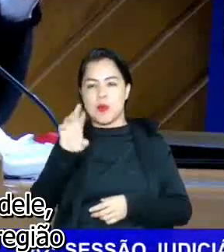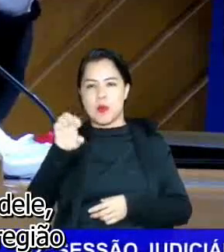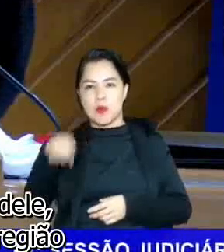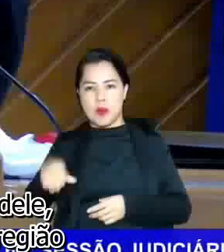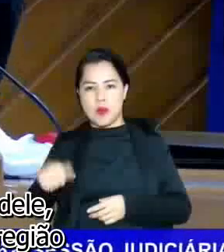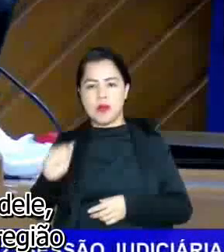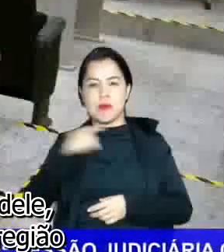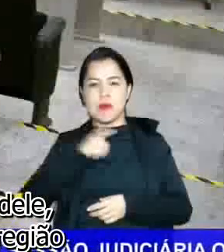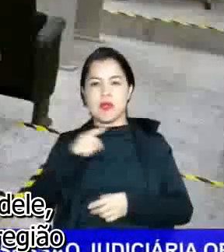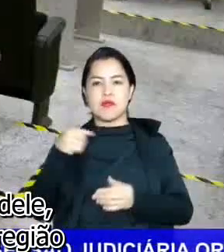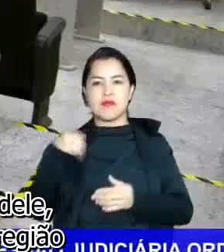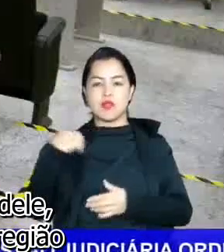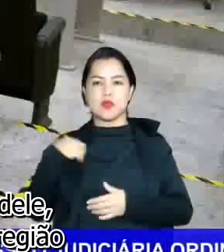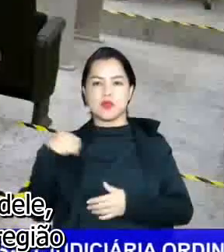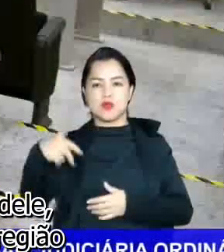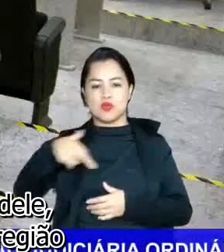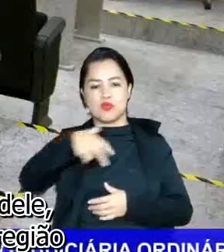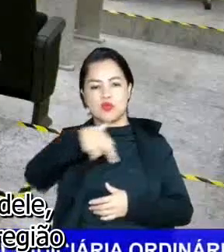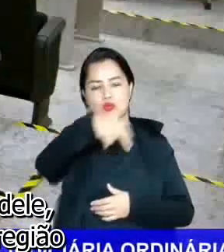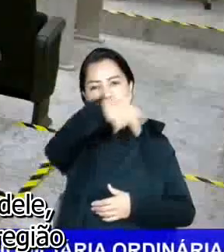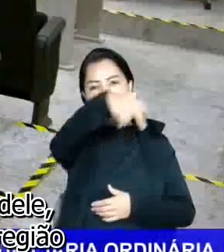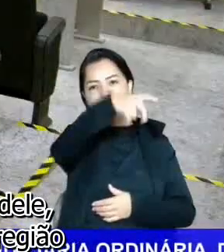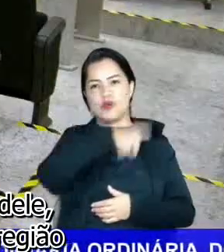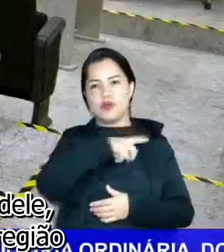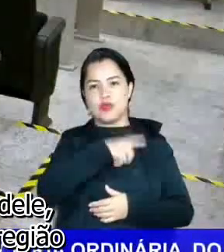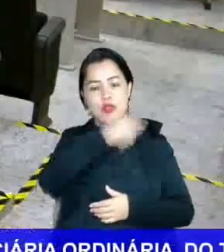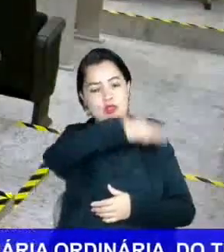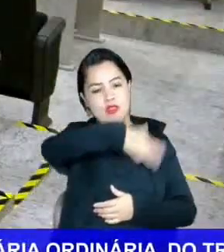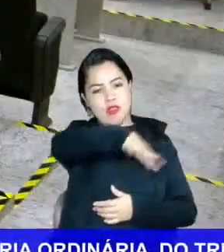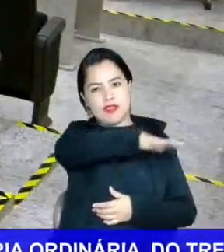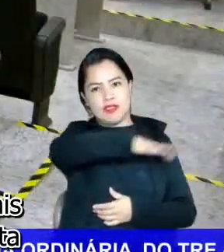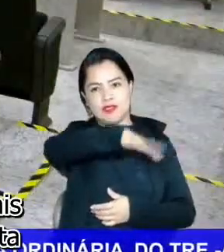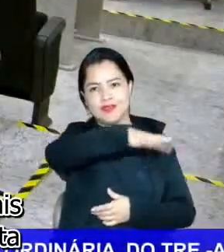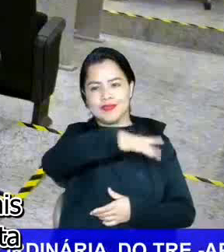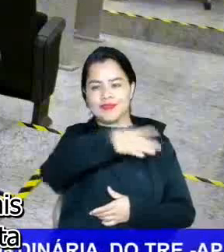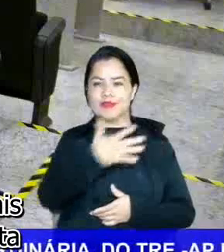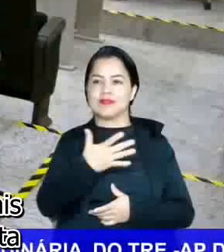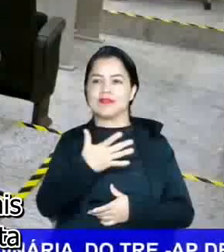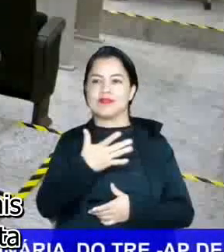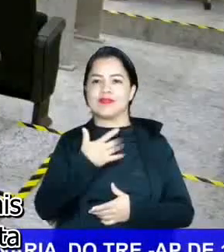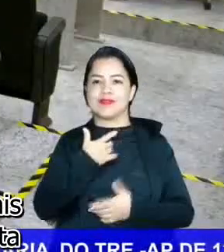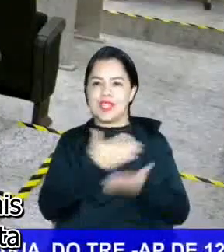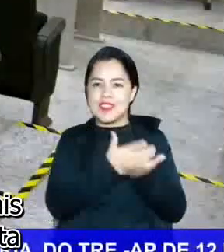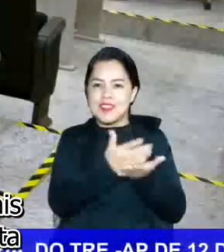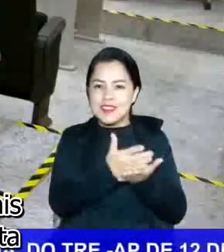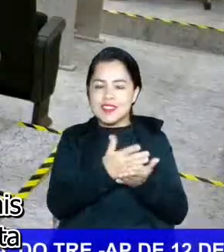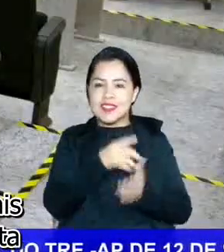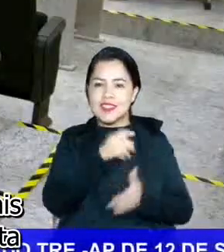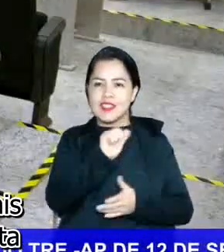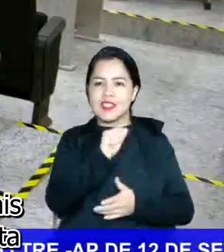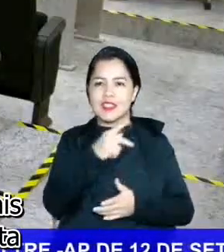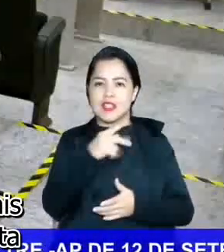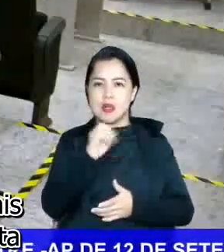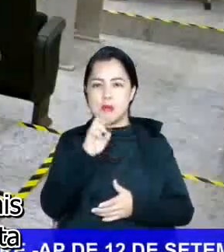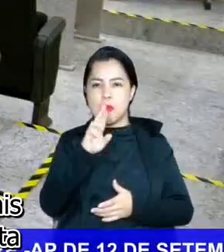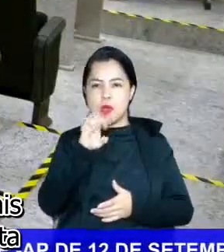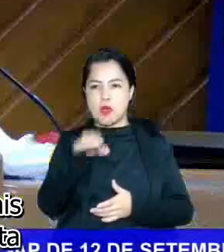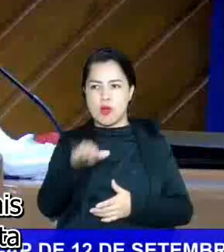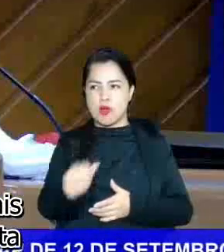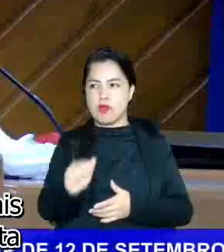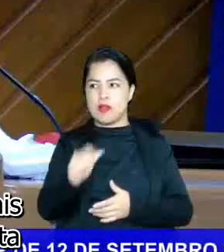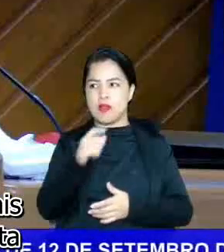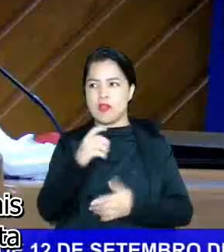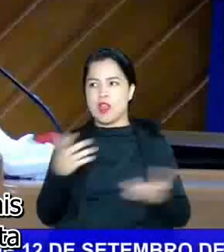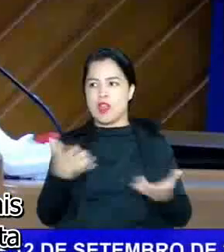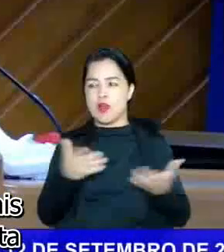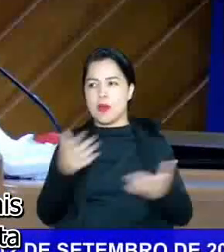Na tela, eu não lembro o nome dele, mas ele tem uma fazenda lá embaixo, naquela região, do plenário. na entrada do Aporema. Agora não tem mais,